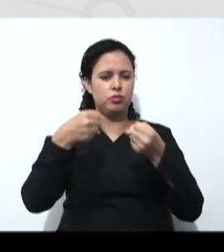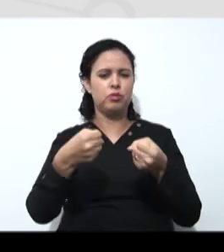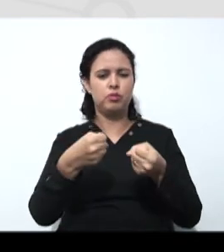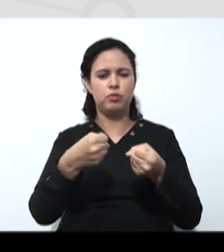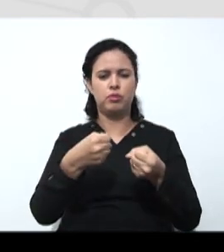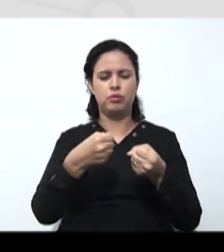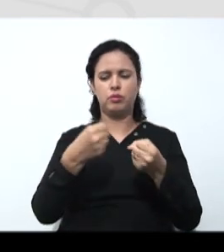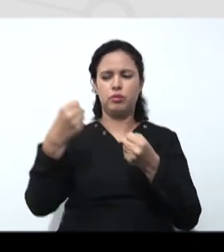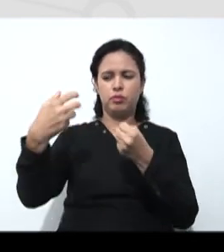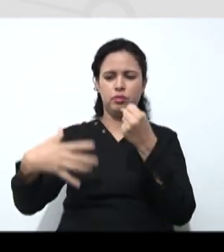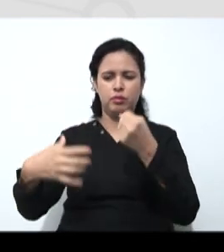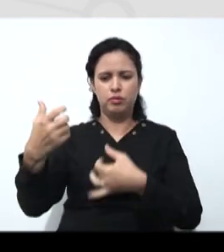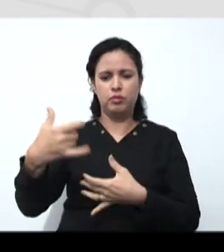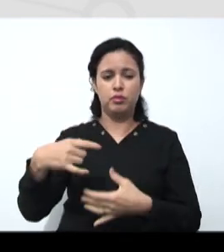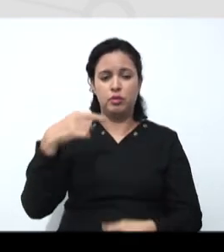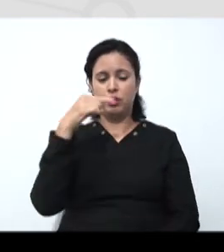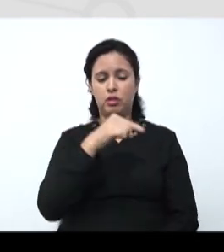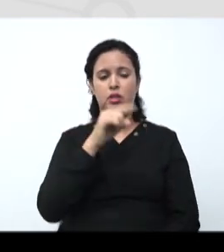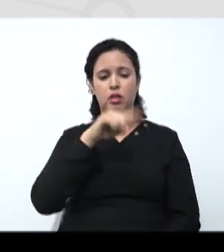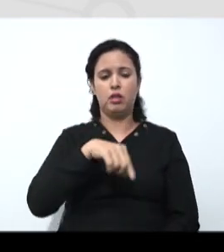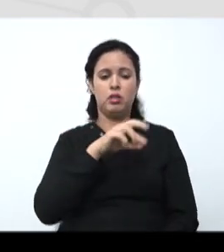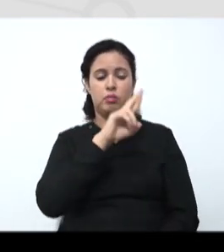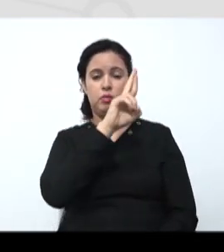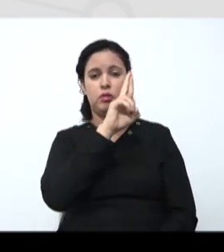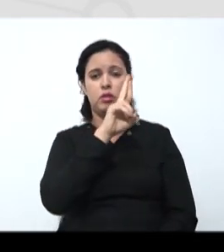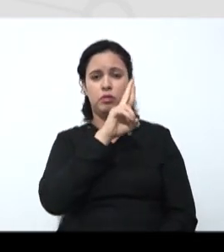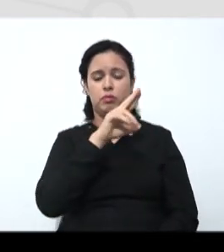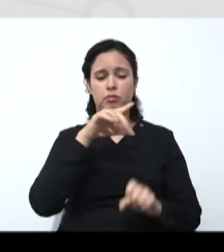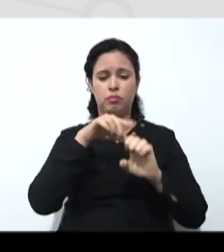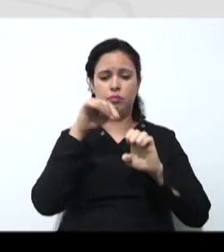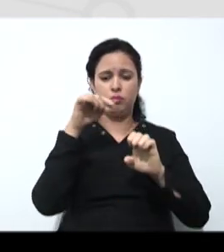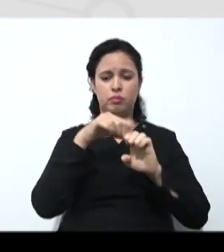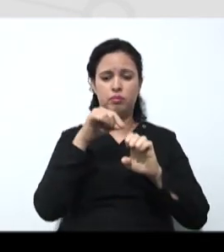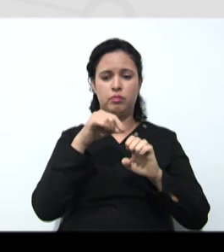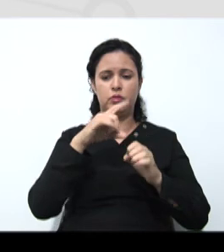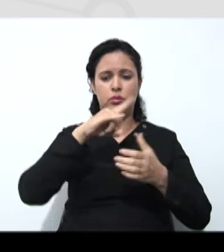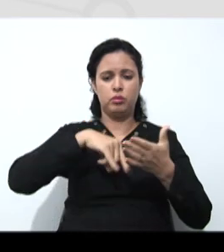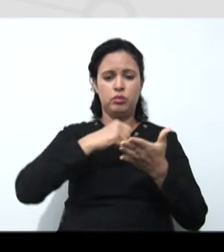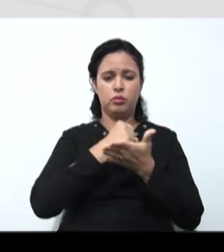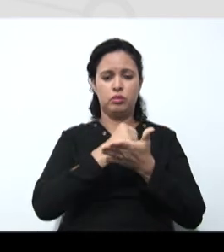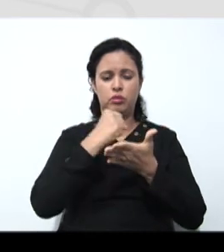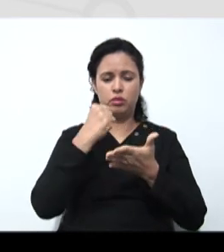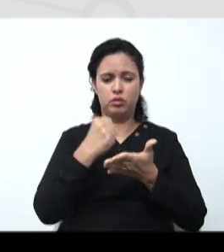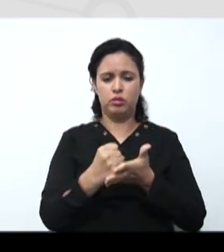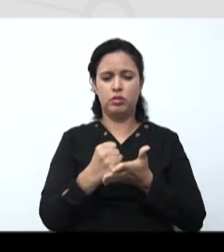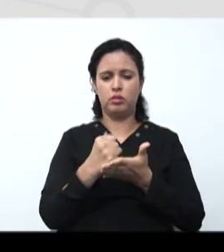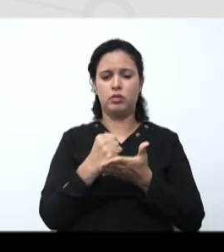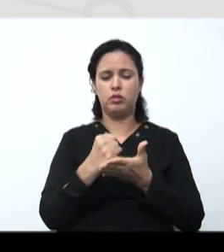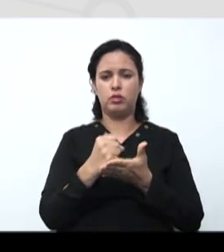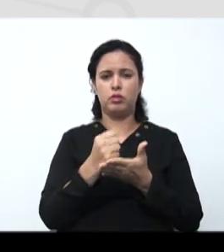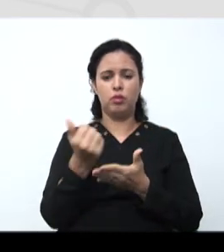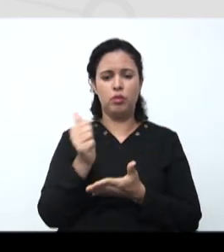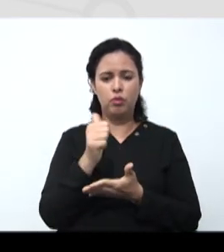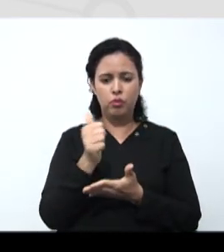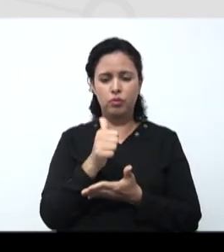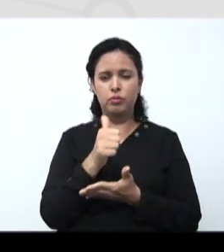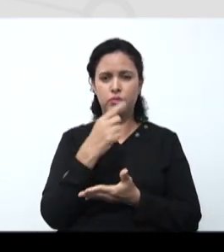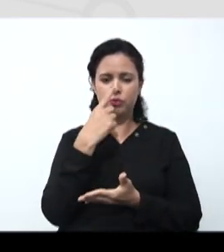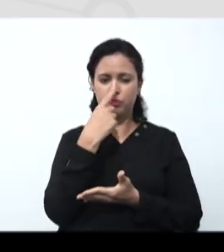era responsável pelo empreendimento. O contrato do negócio foi firmado com 11